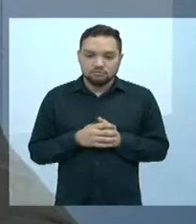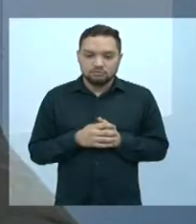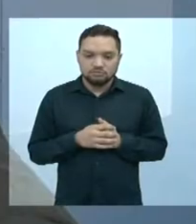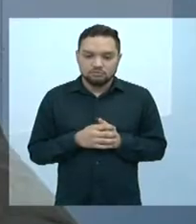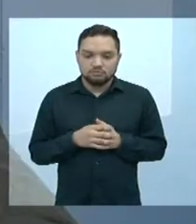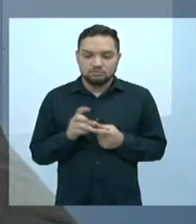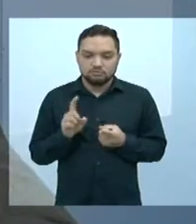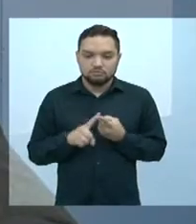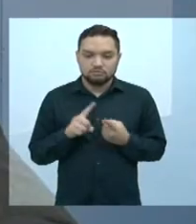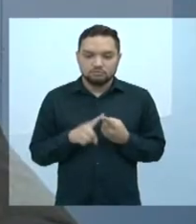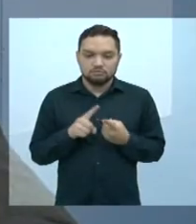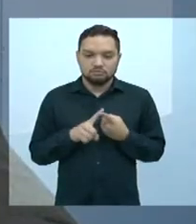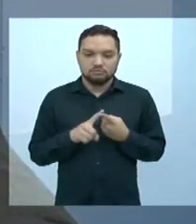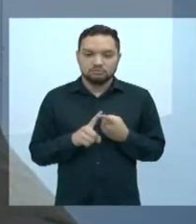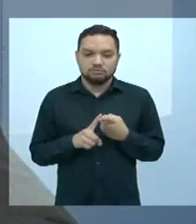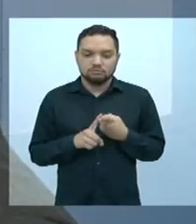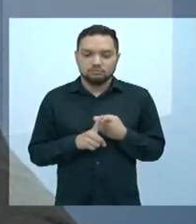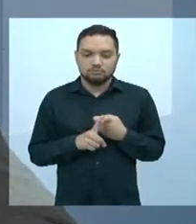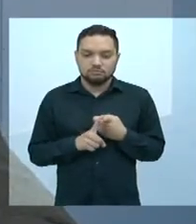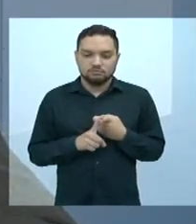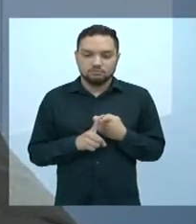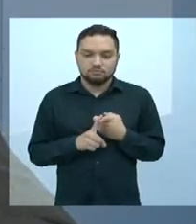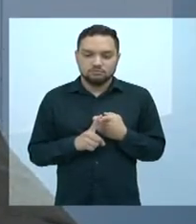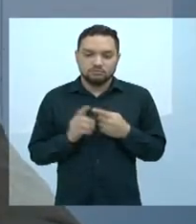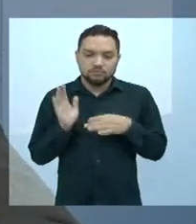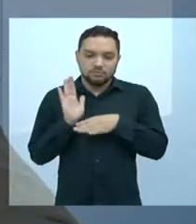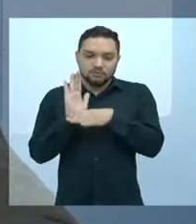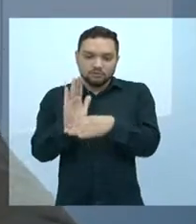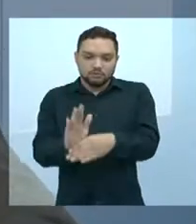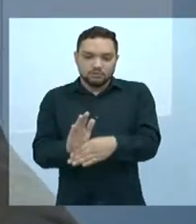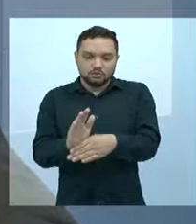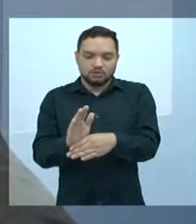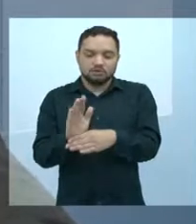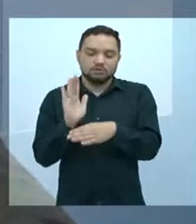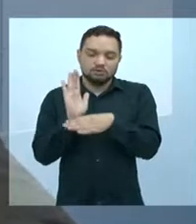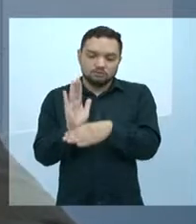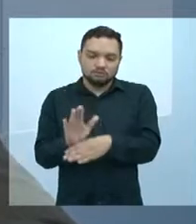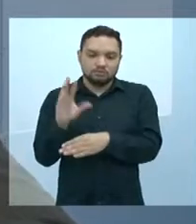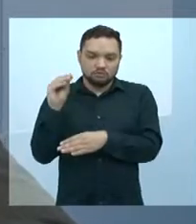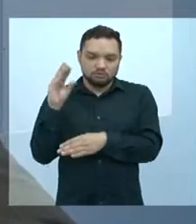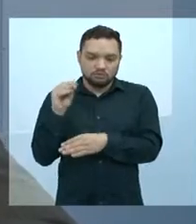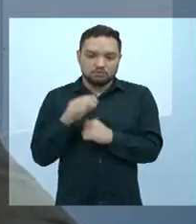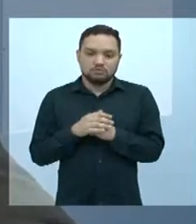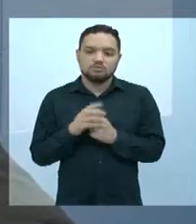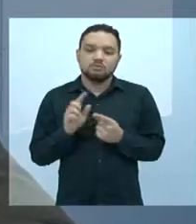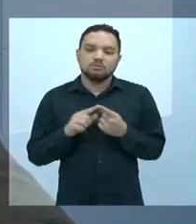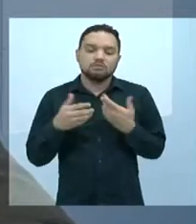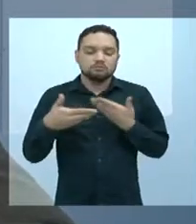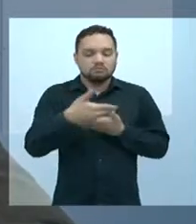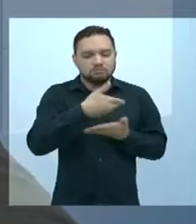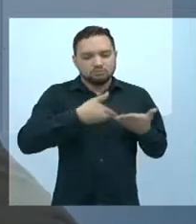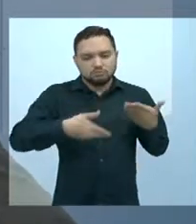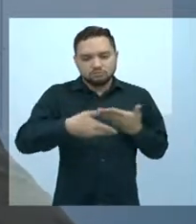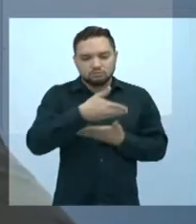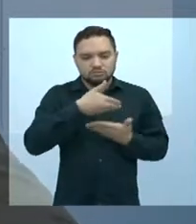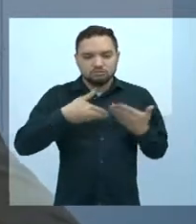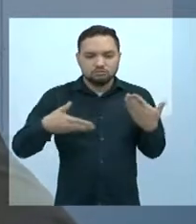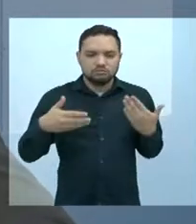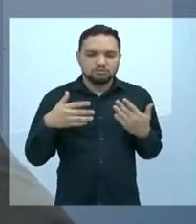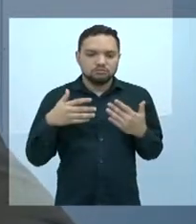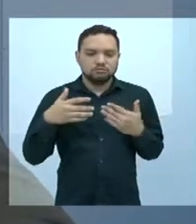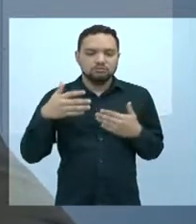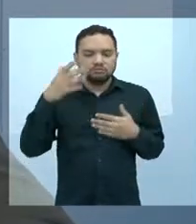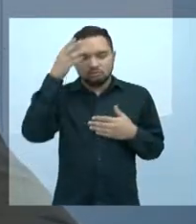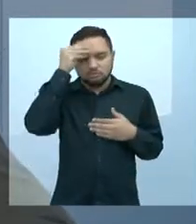Como também ajudou a eleger no primeiro mandato Cid Gomes. E mantém uma ótima relação com o Camilo Santana desde o seu primeiro mandato. Então,